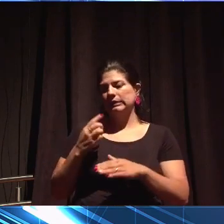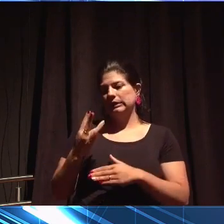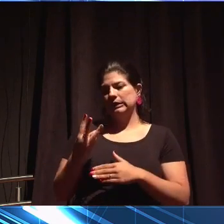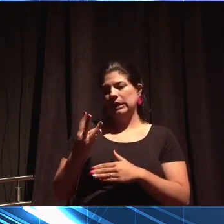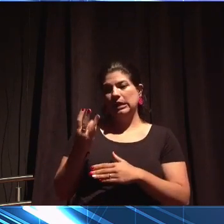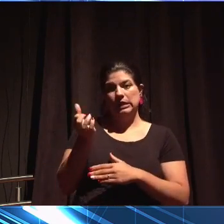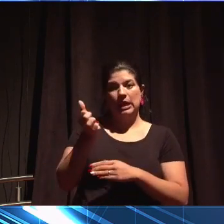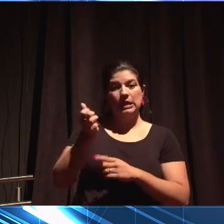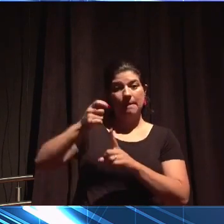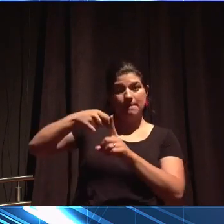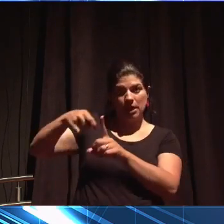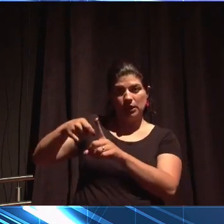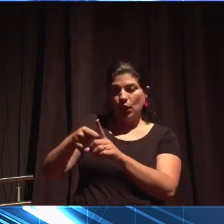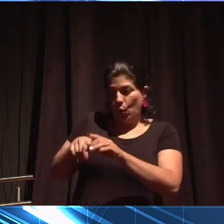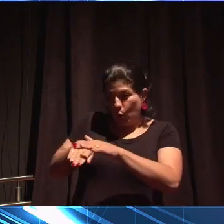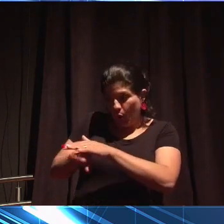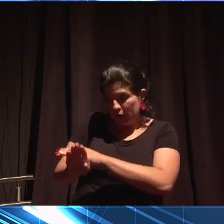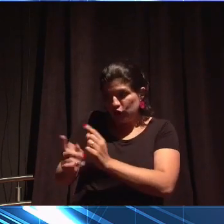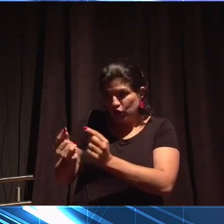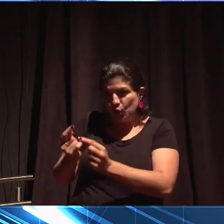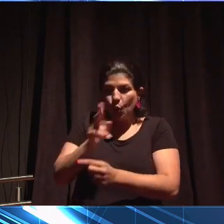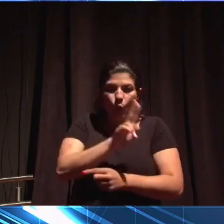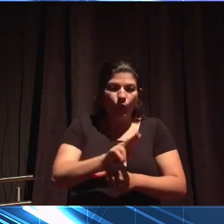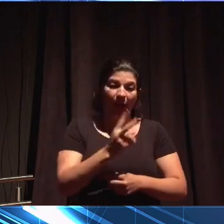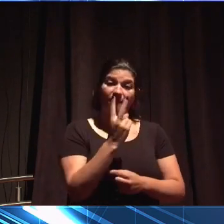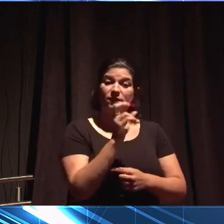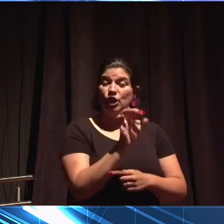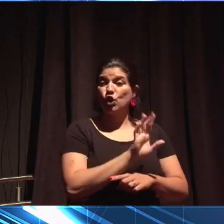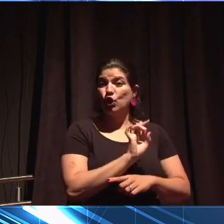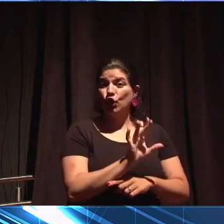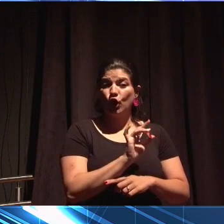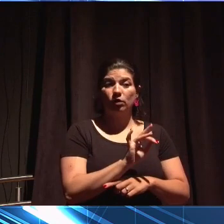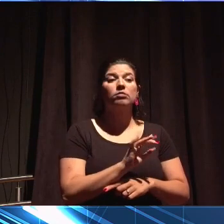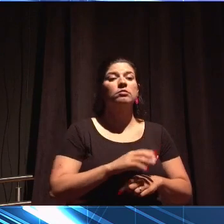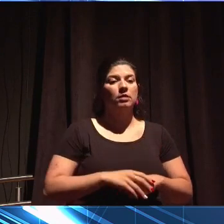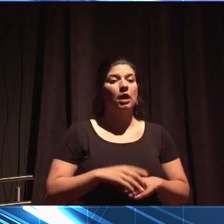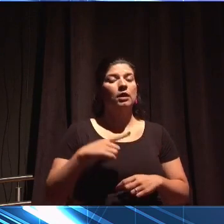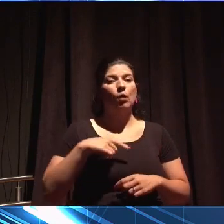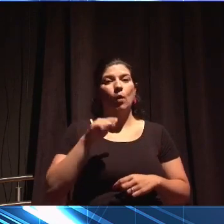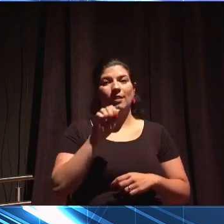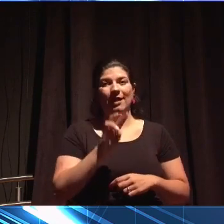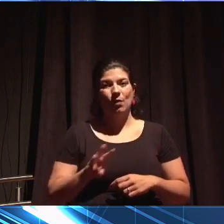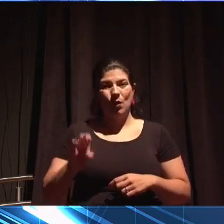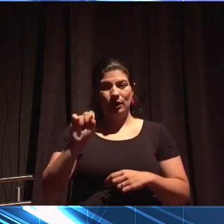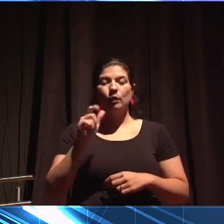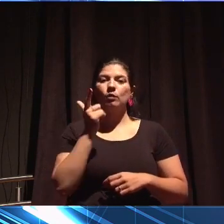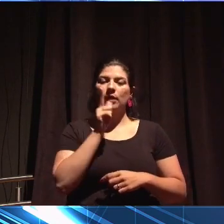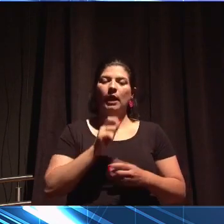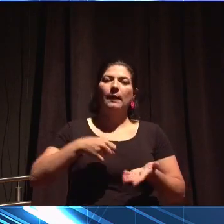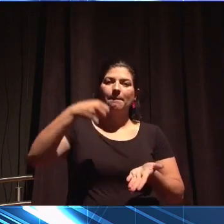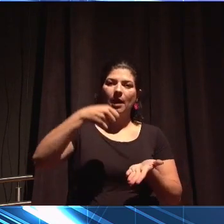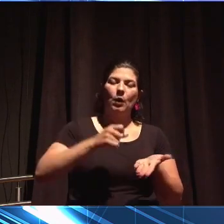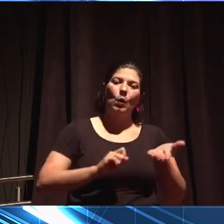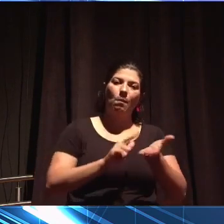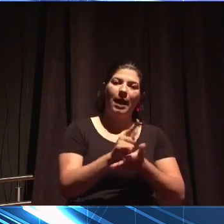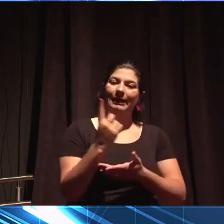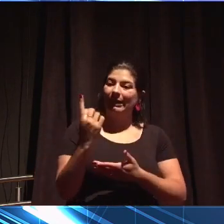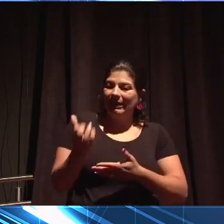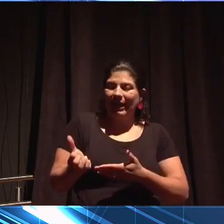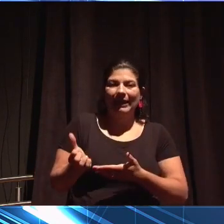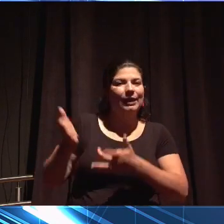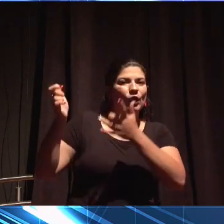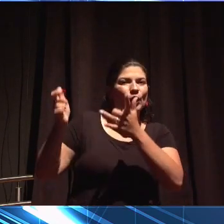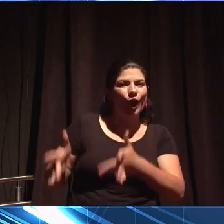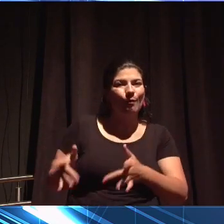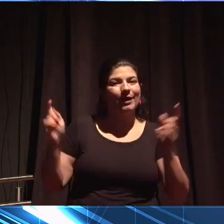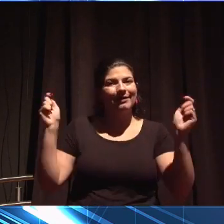36 meses e usou por 20, numa AWS você consegue entrar no Marketplace e comprar esses outros 16 restantes. Então,